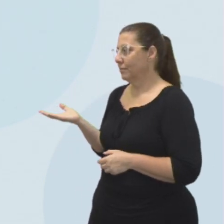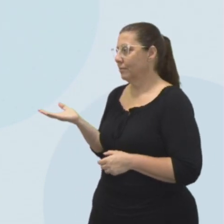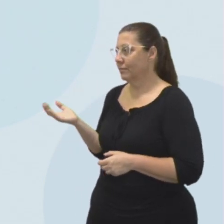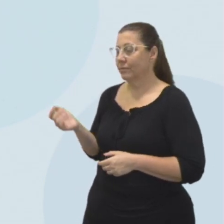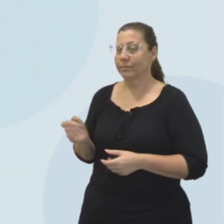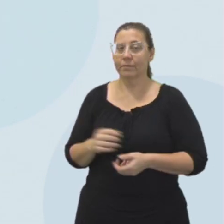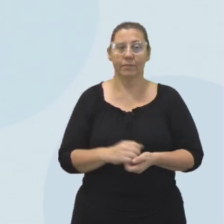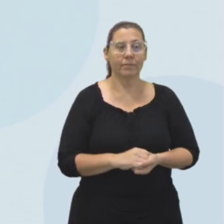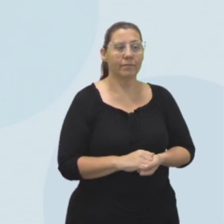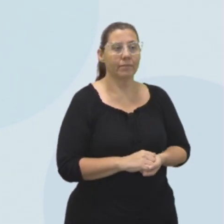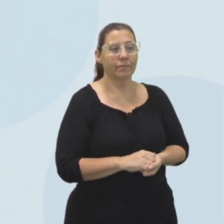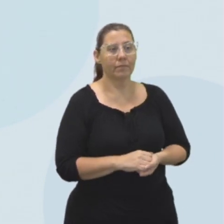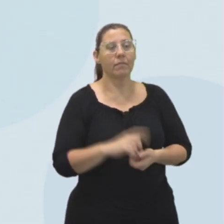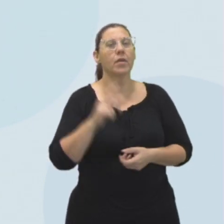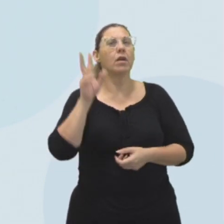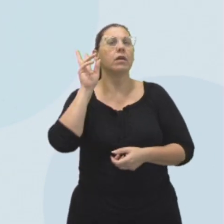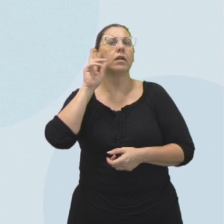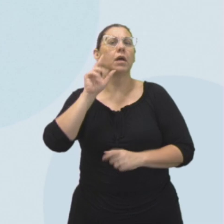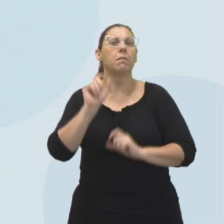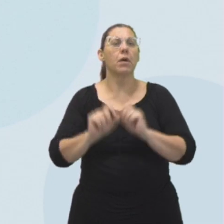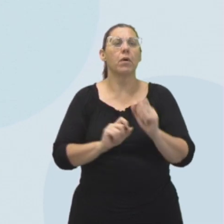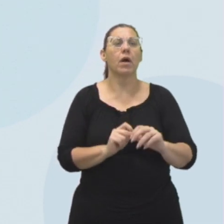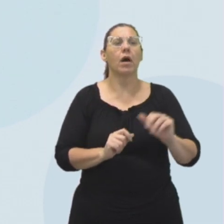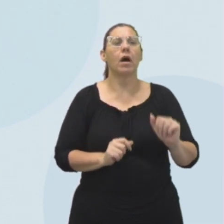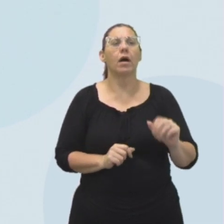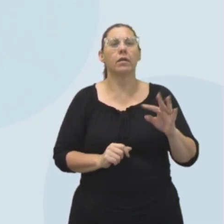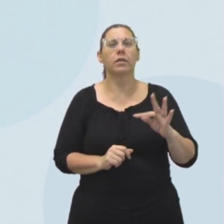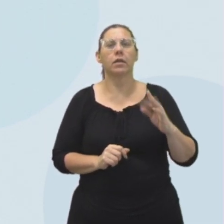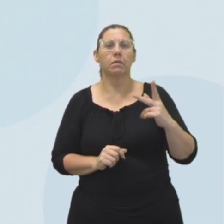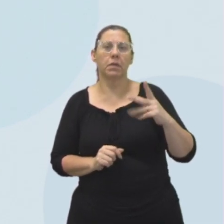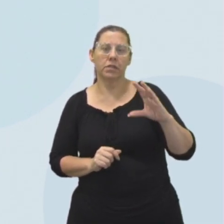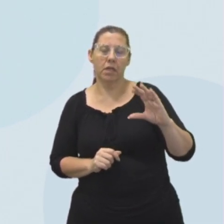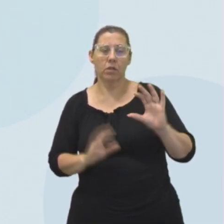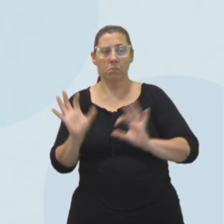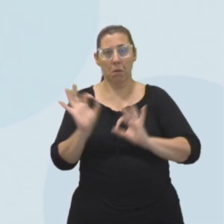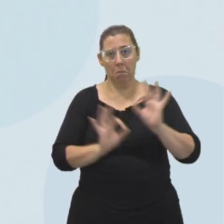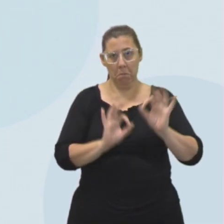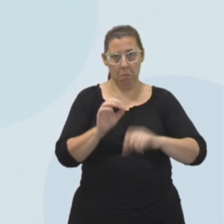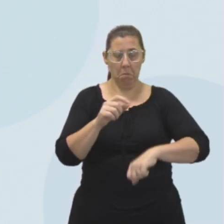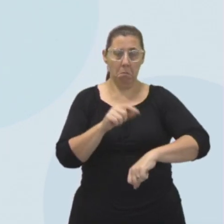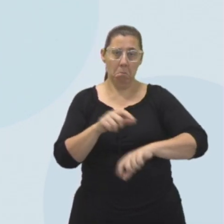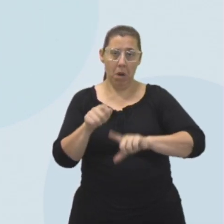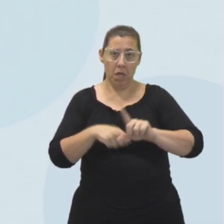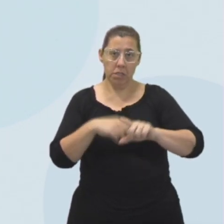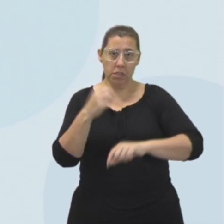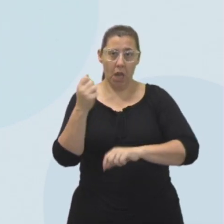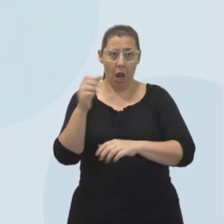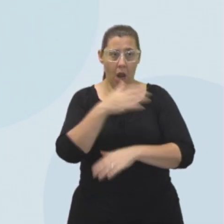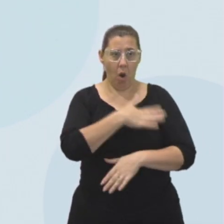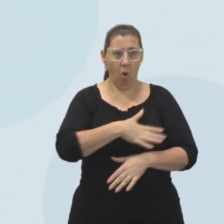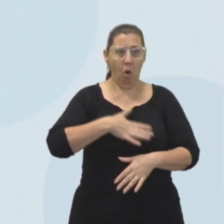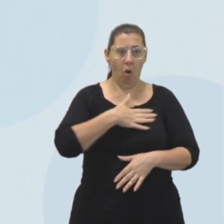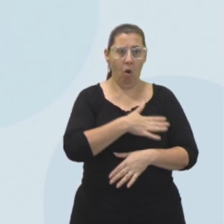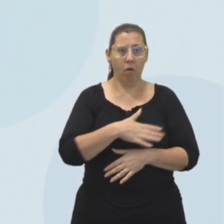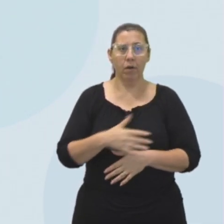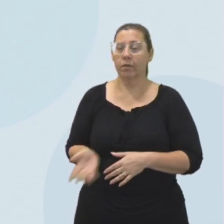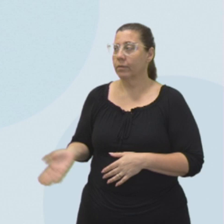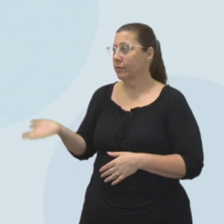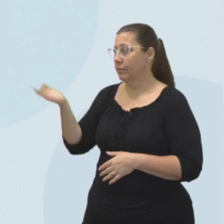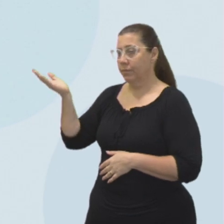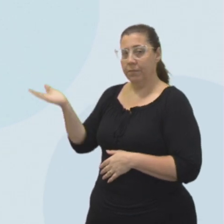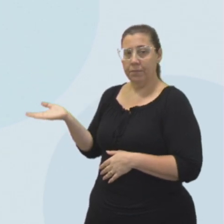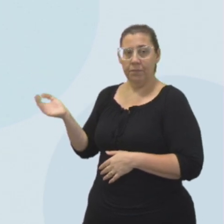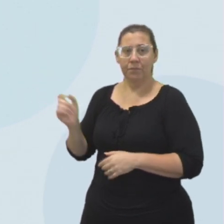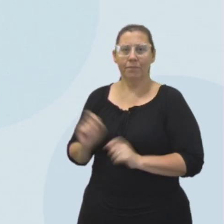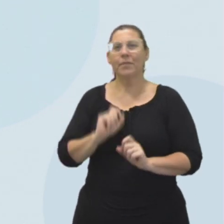Aqui a nossa intenção é lembrar uma TPC que nós fizemos em agosto sobre narrativas digitais. Adivinha quem